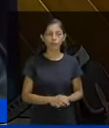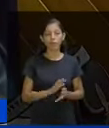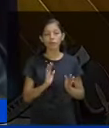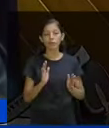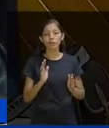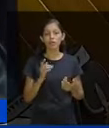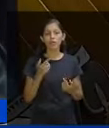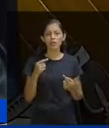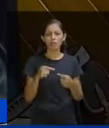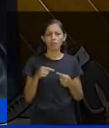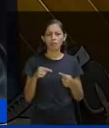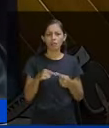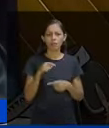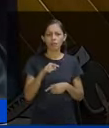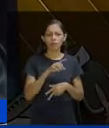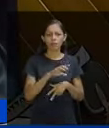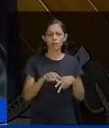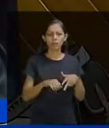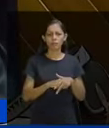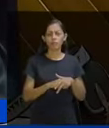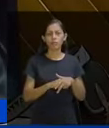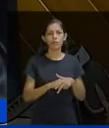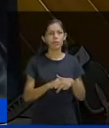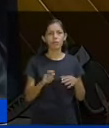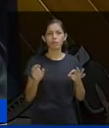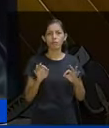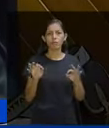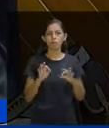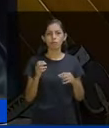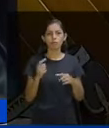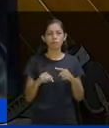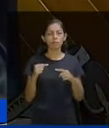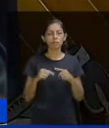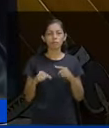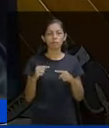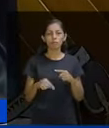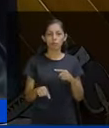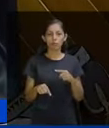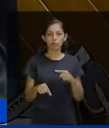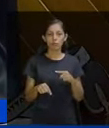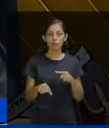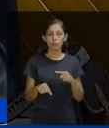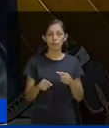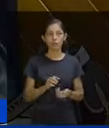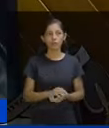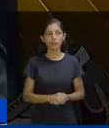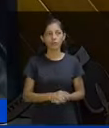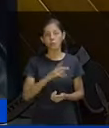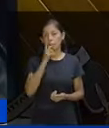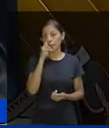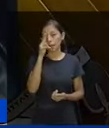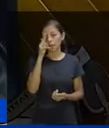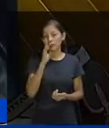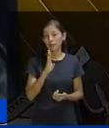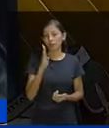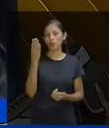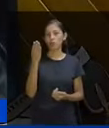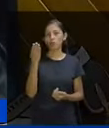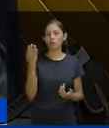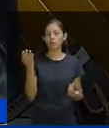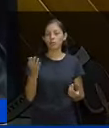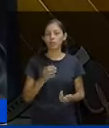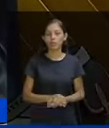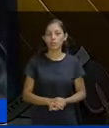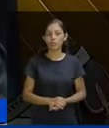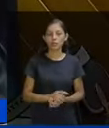ou macular o percentual das candidaturas femininas como candidatura fictícia, mas em razão